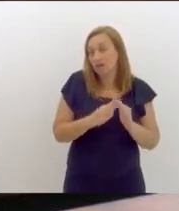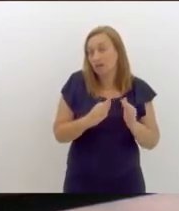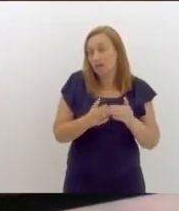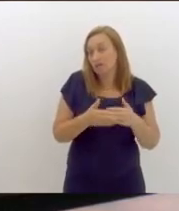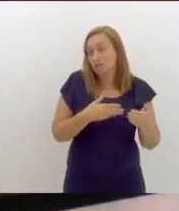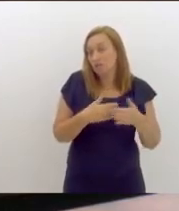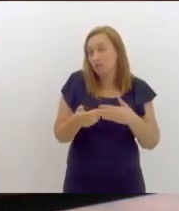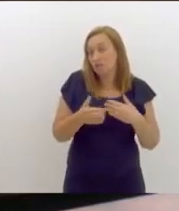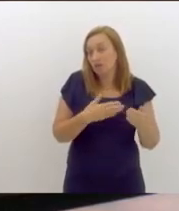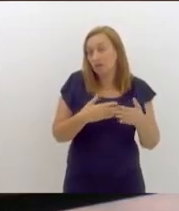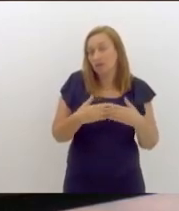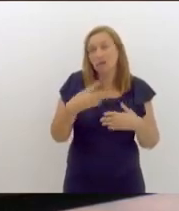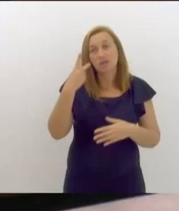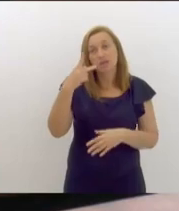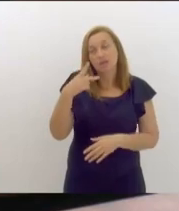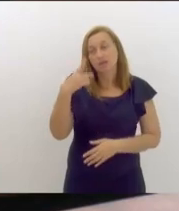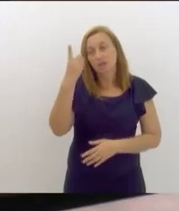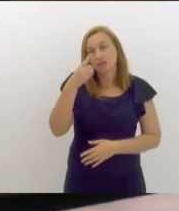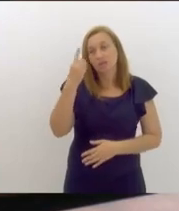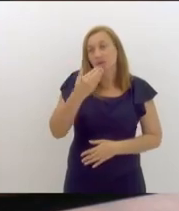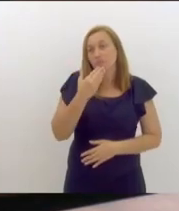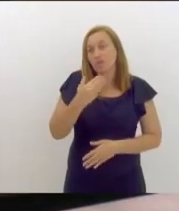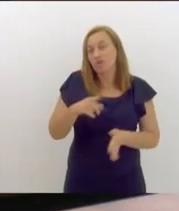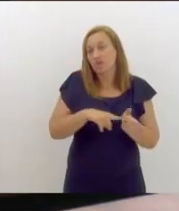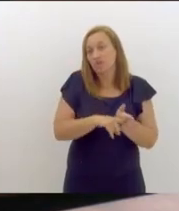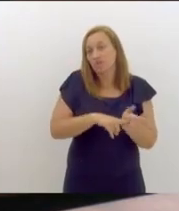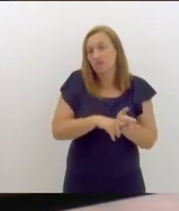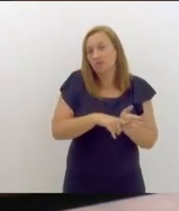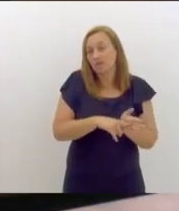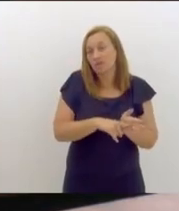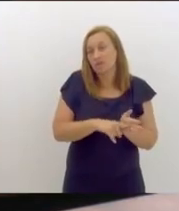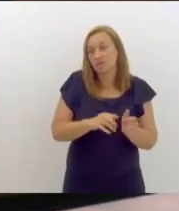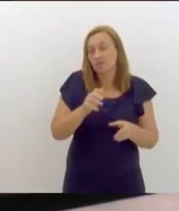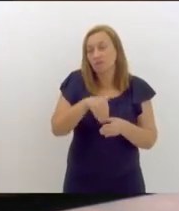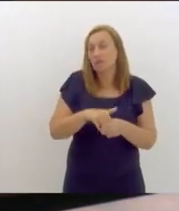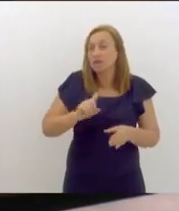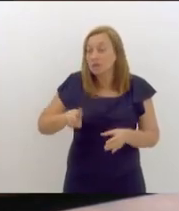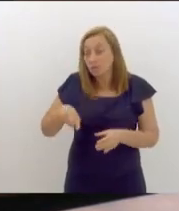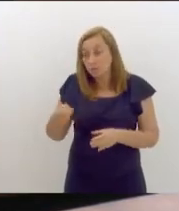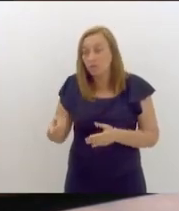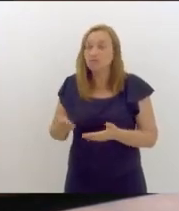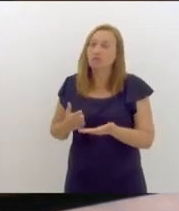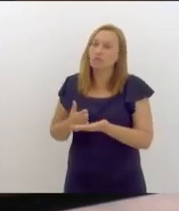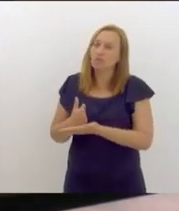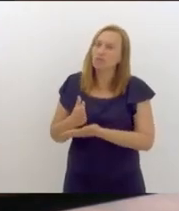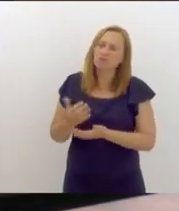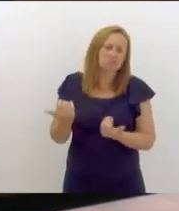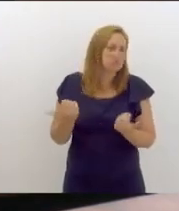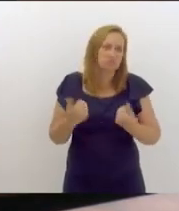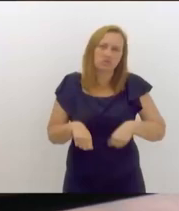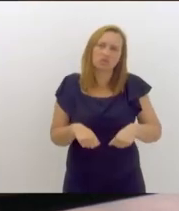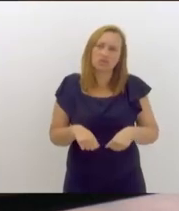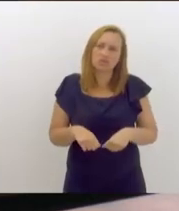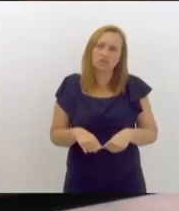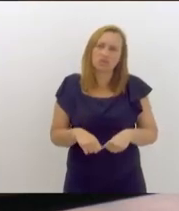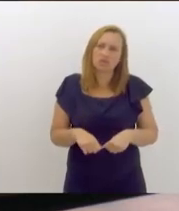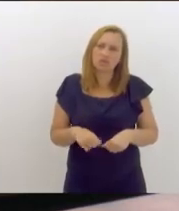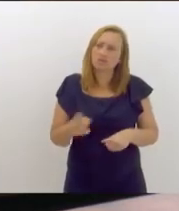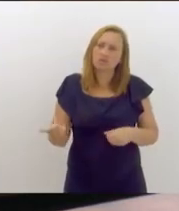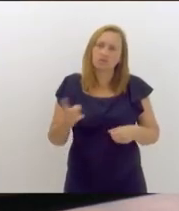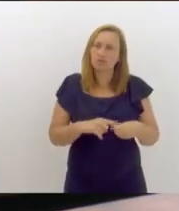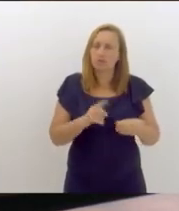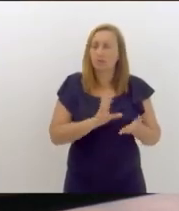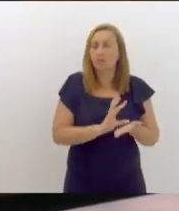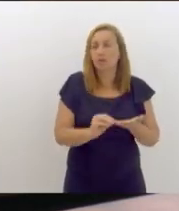tem direito a pedir verificação de rotação depois que aprovar não precisará porque não virar a pauta